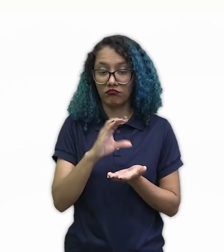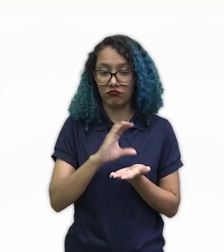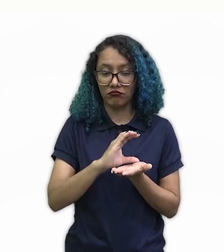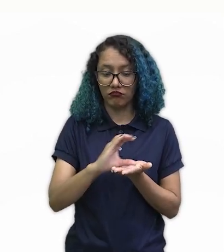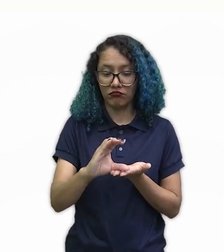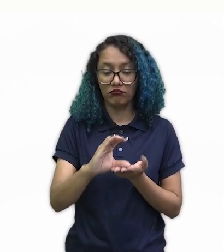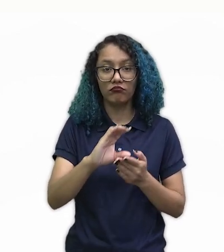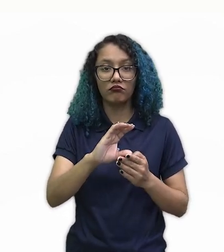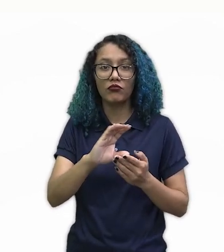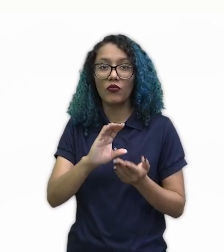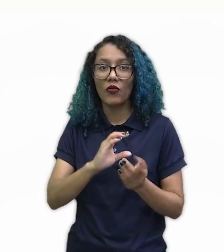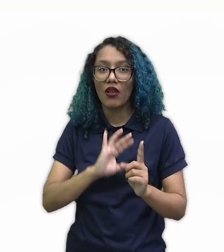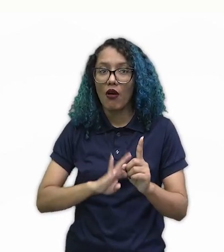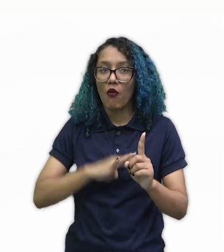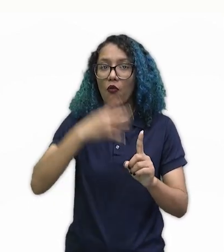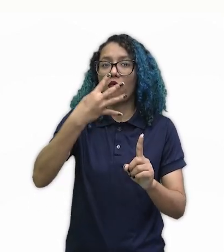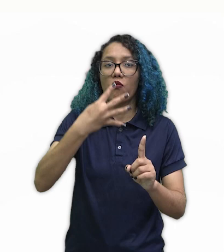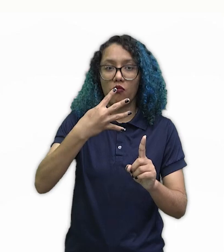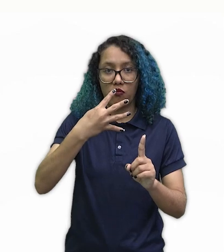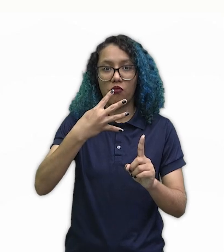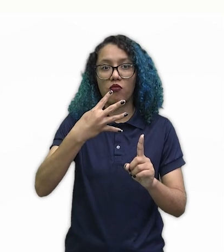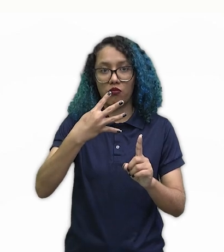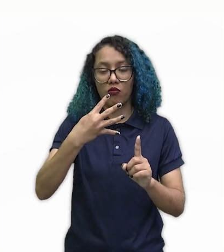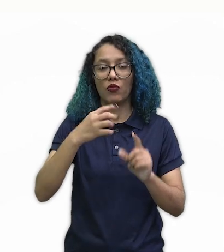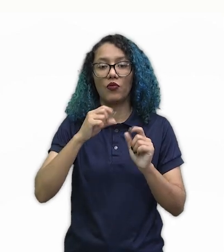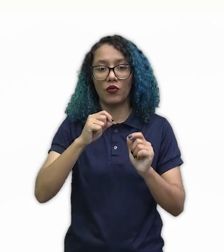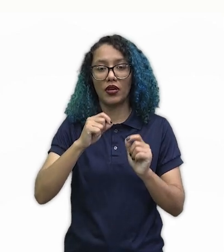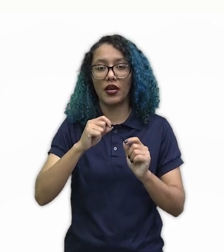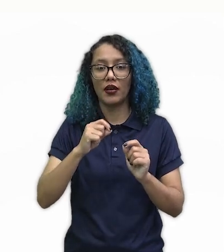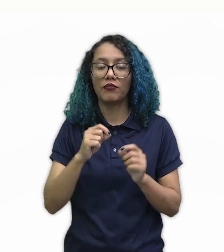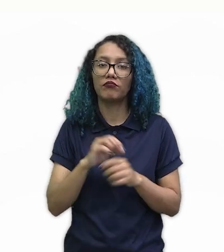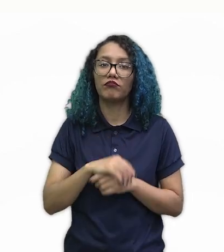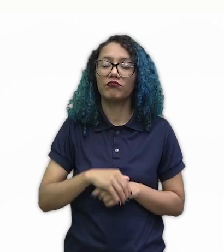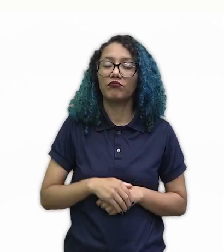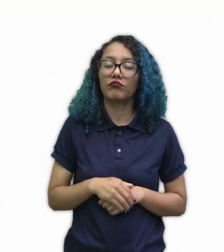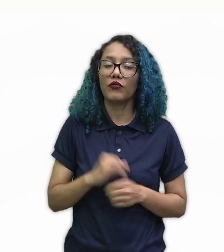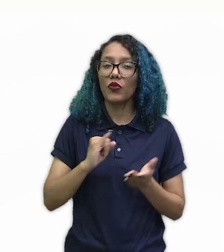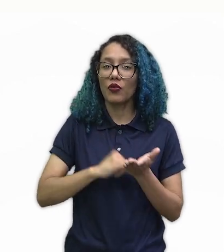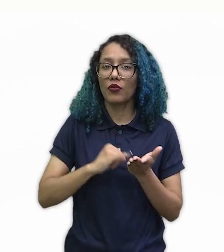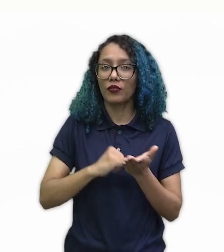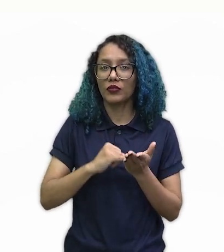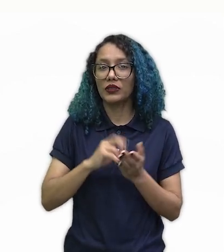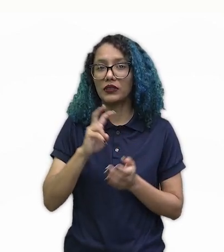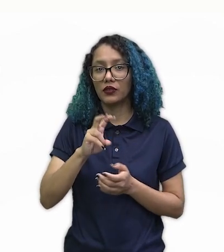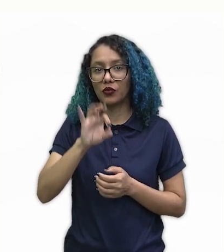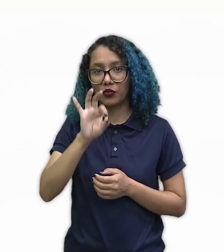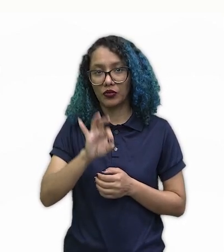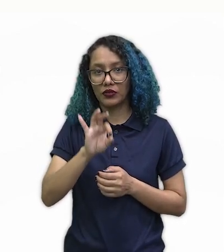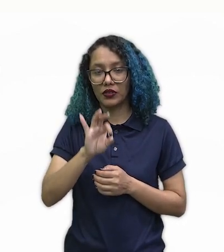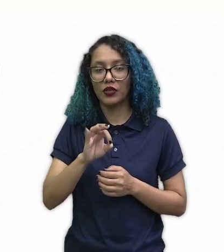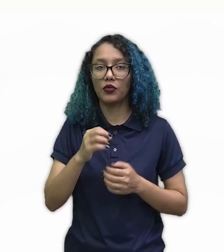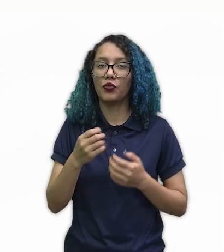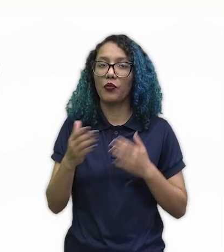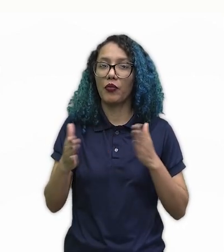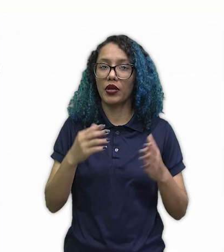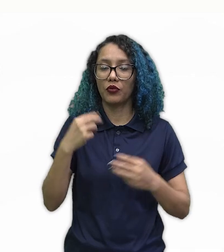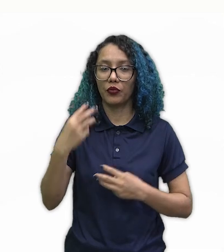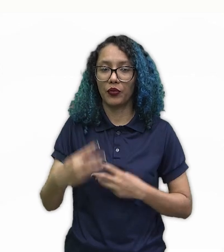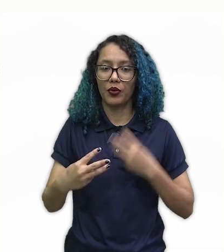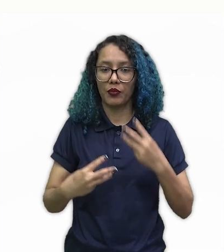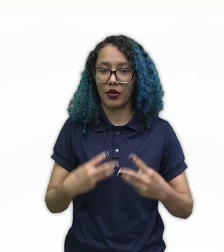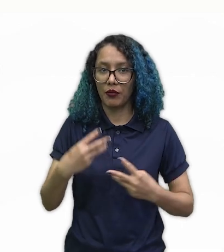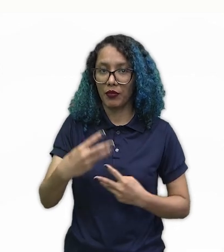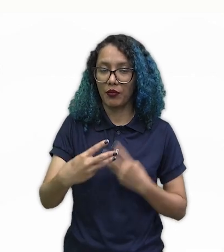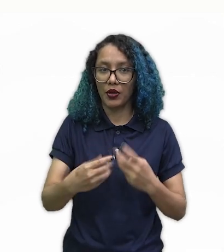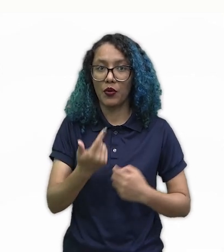ele quadruplique o seu valor, tendo uma taxa de 5% ao trimestre. Temos mais